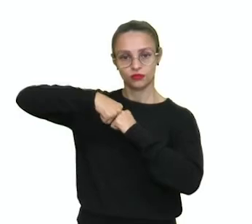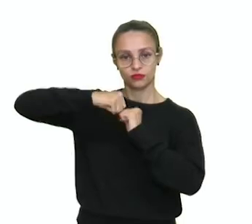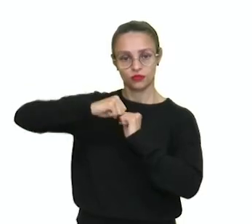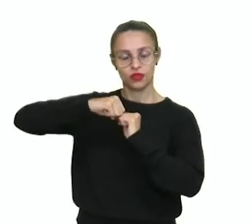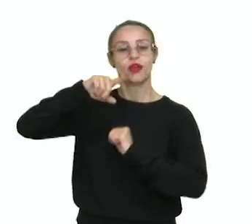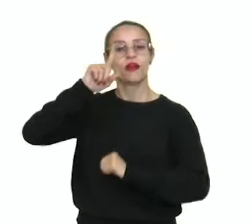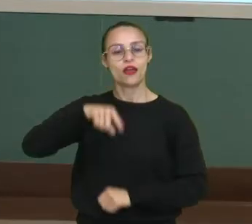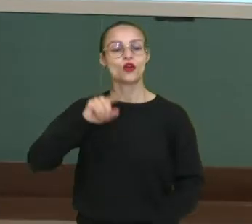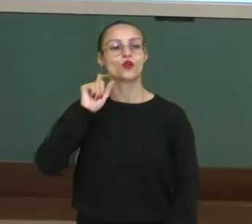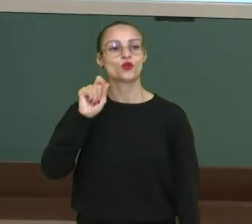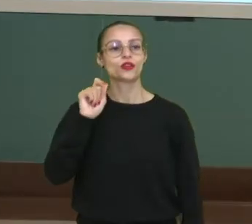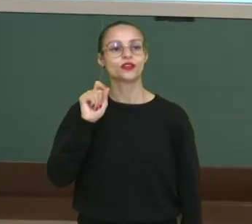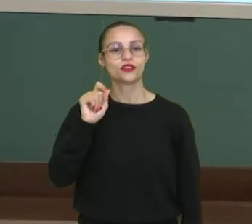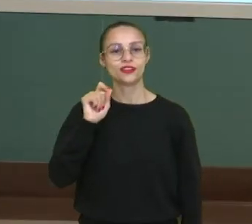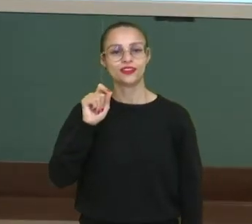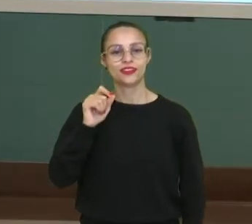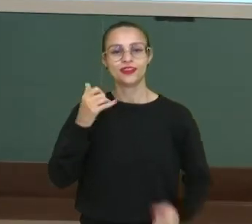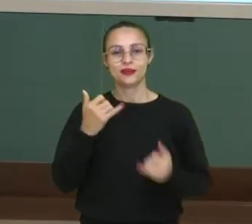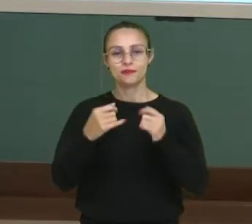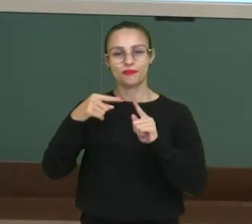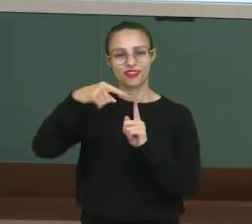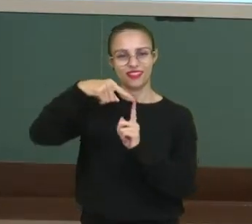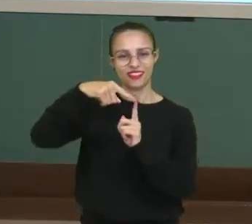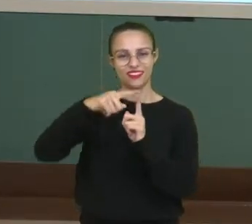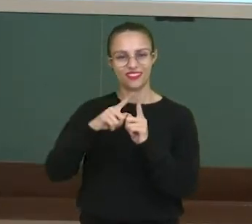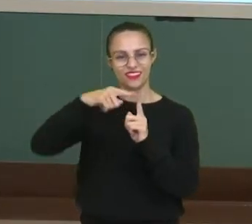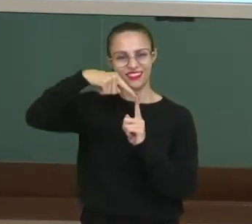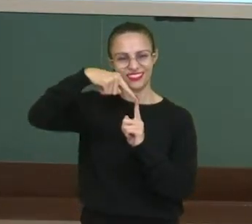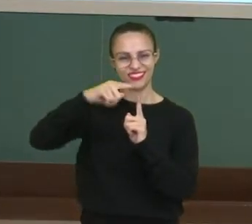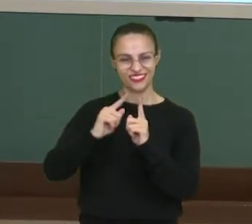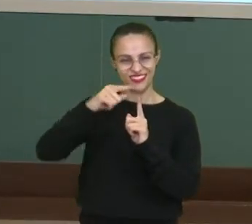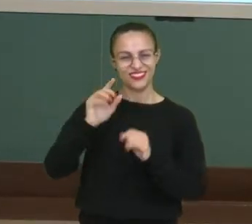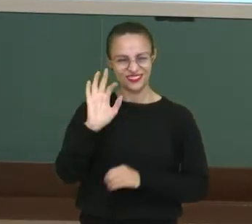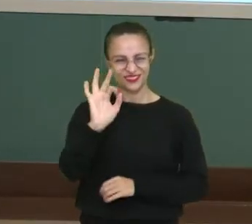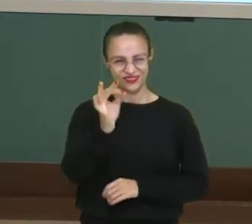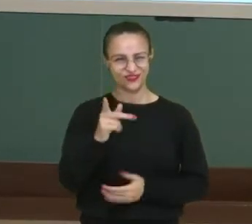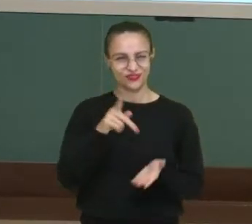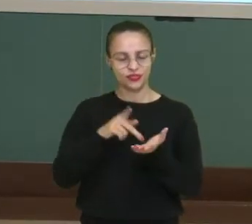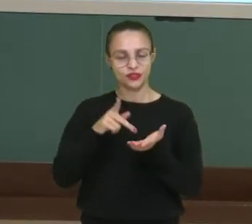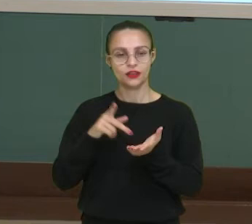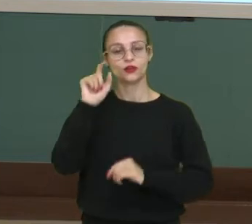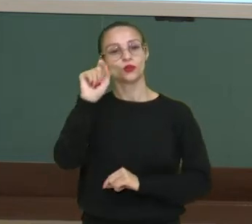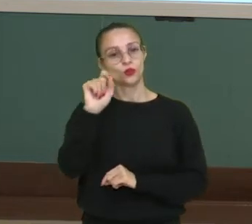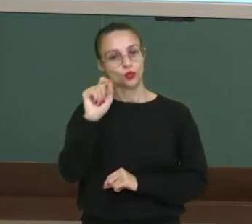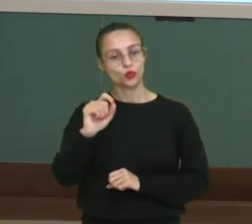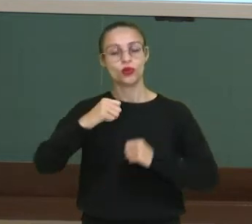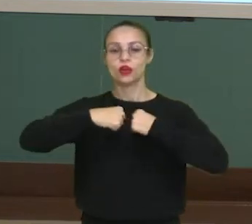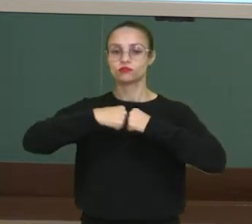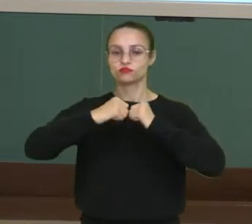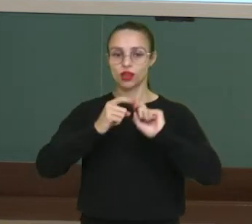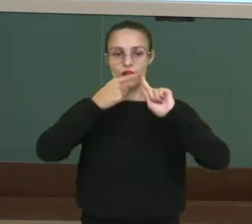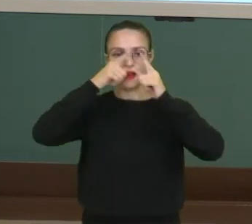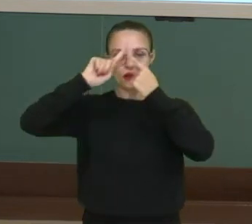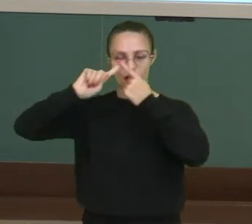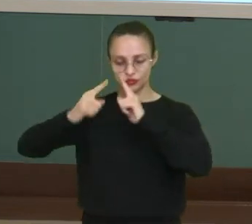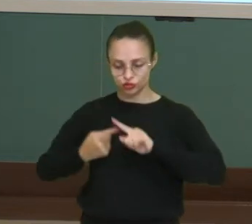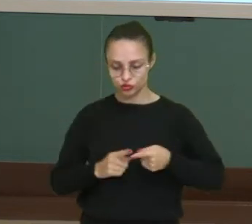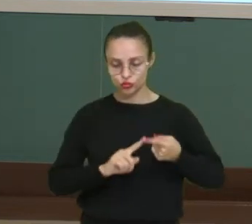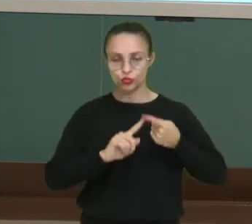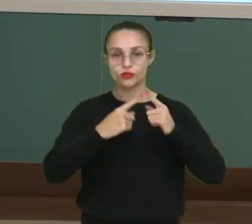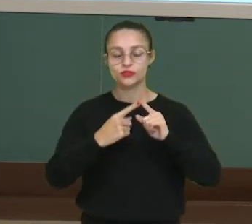chama popularmente assim, parece uma dobradiça, não é verdade? Então aqui nós temos uma articulação, nós